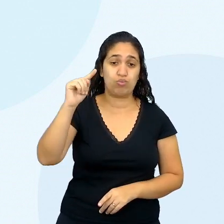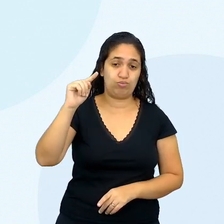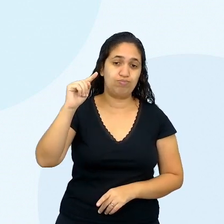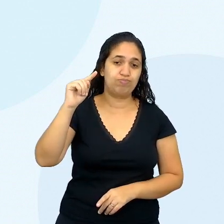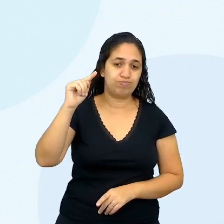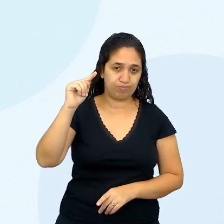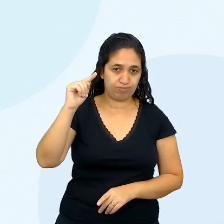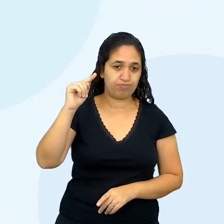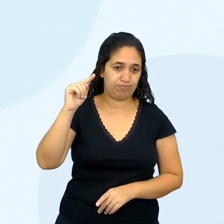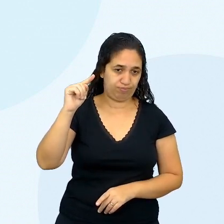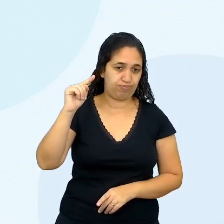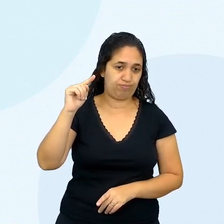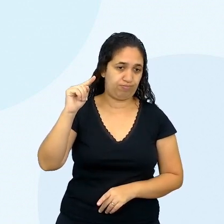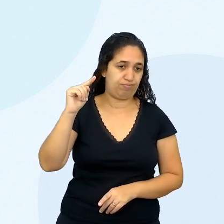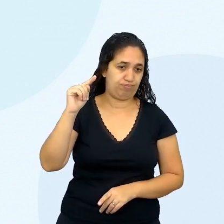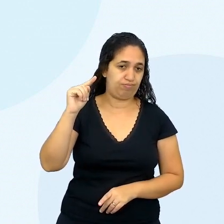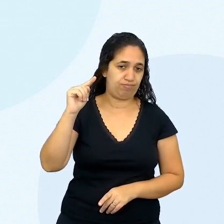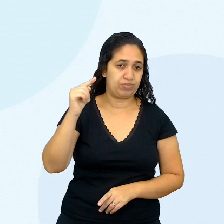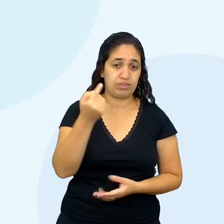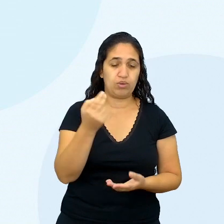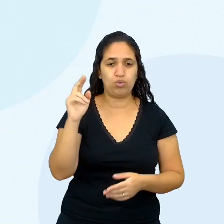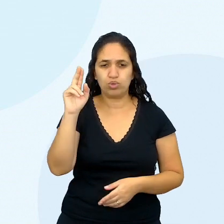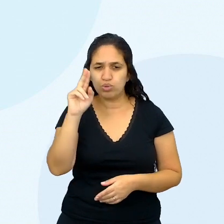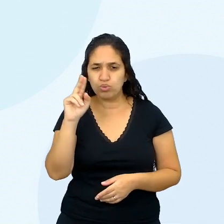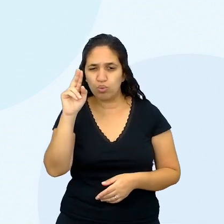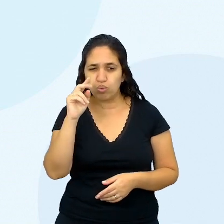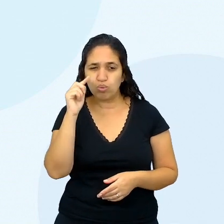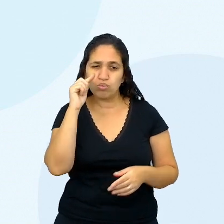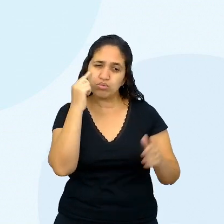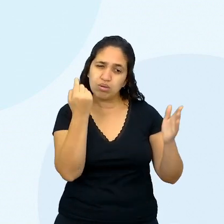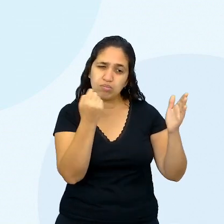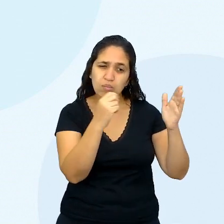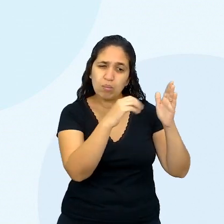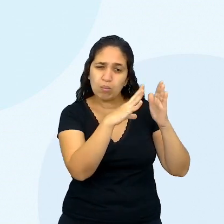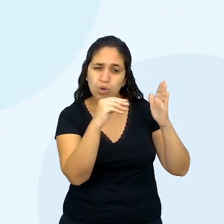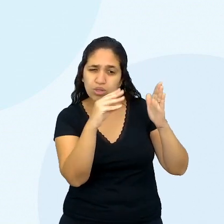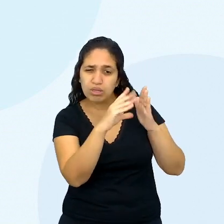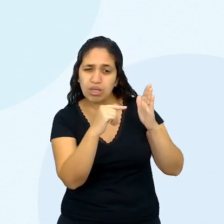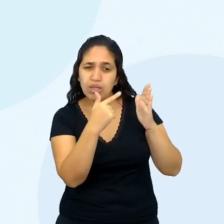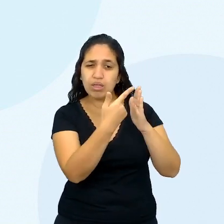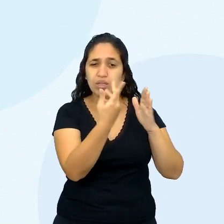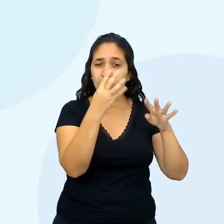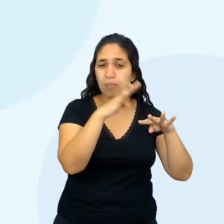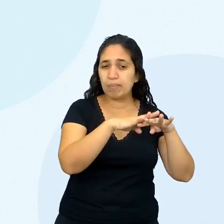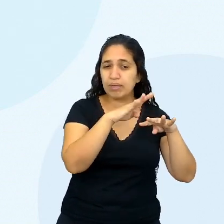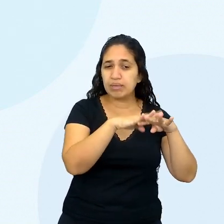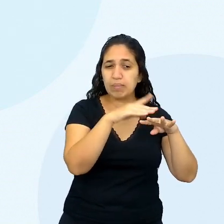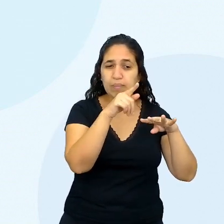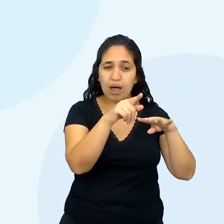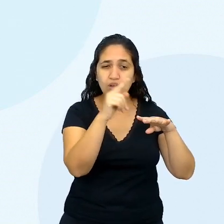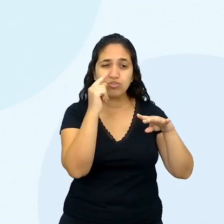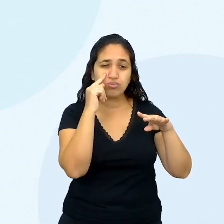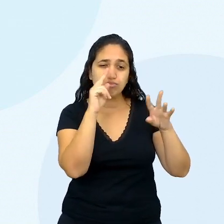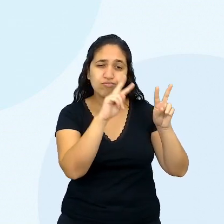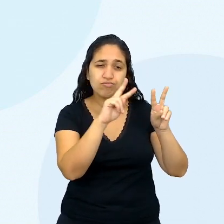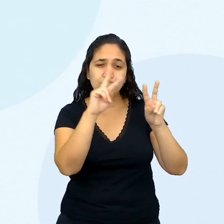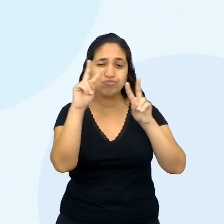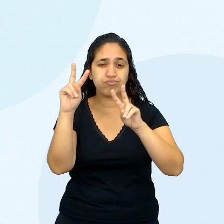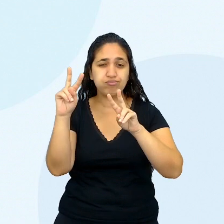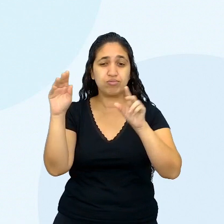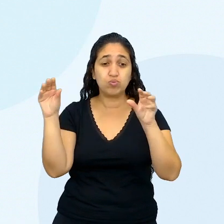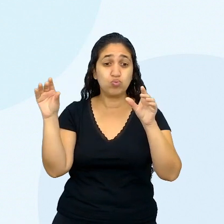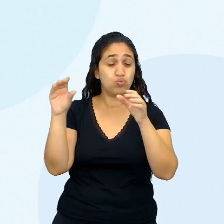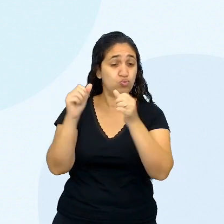aí eles se utilizam de alguns modelos matemáticos, né? E os modelos matemáticos e a